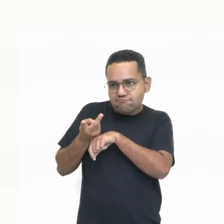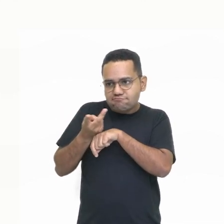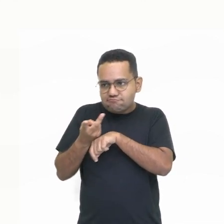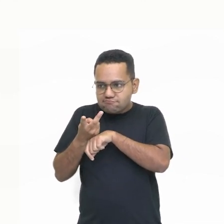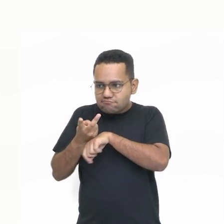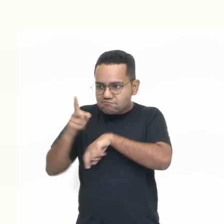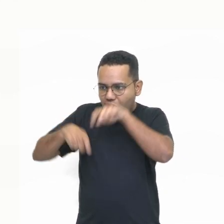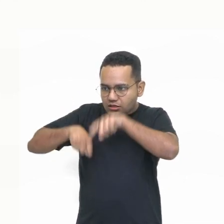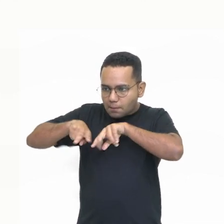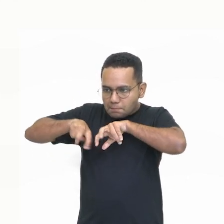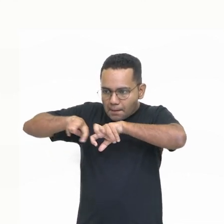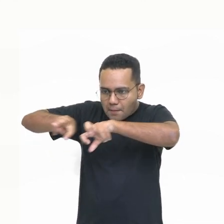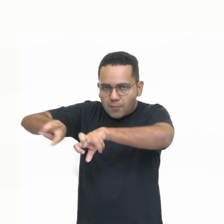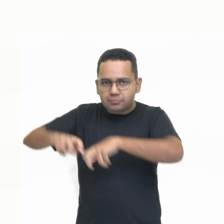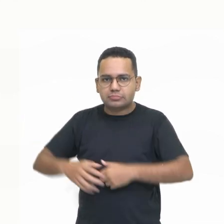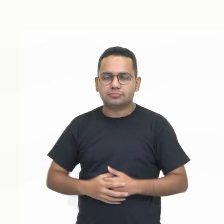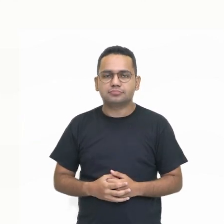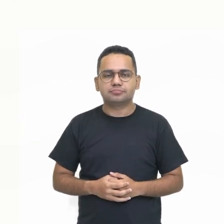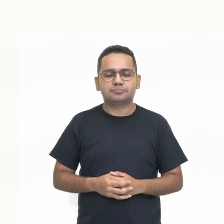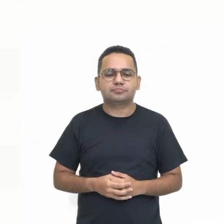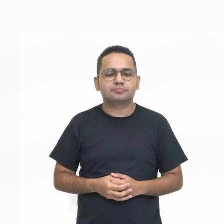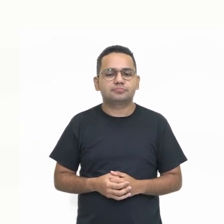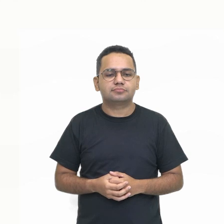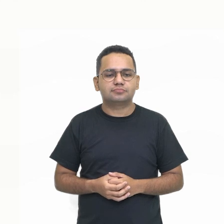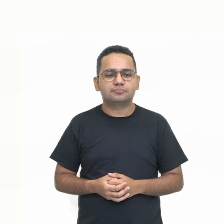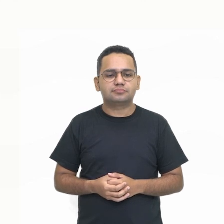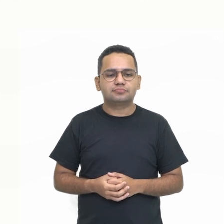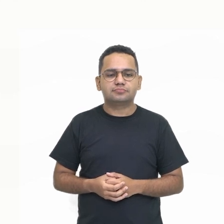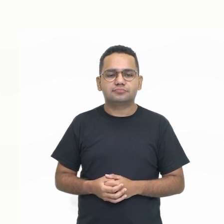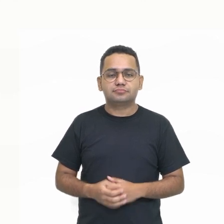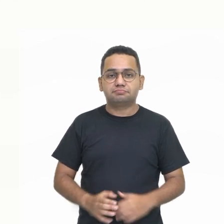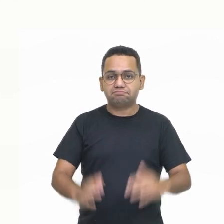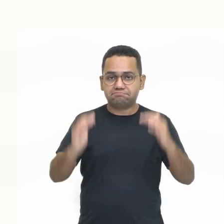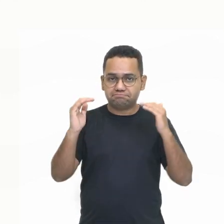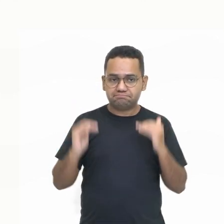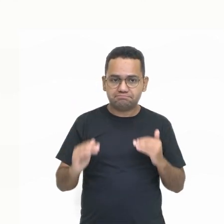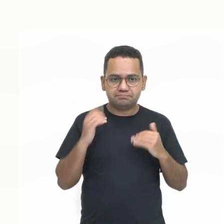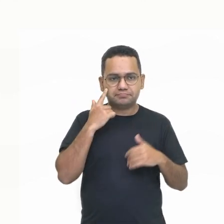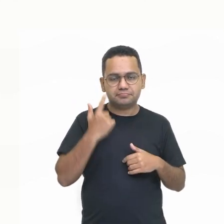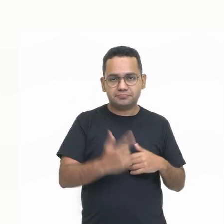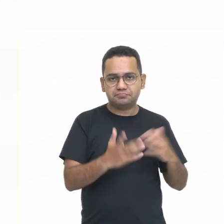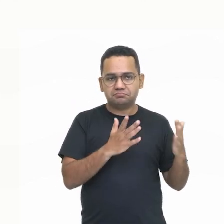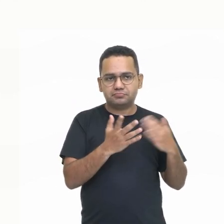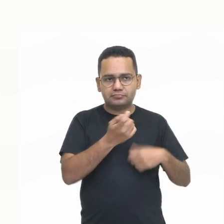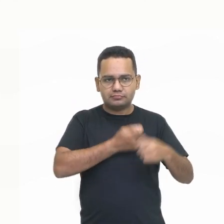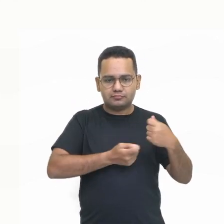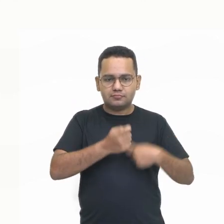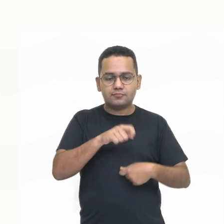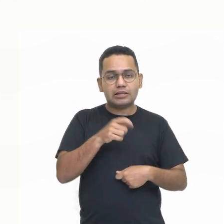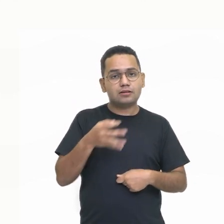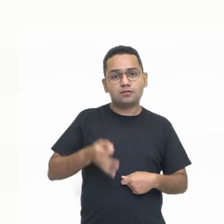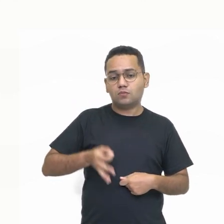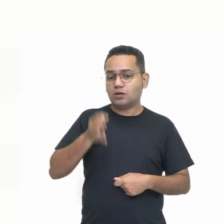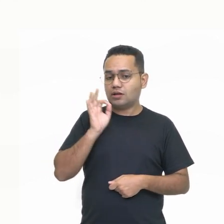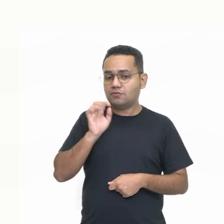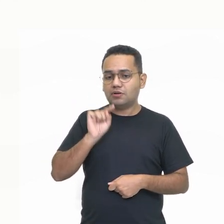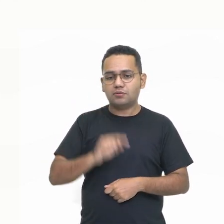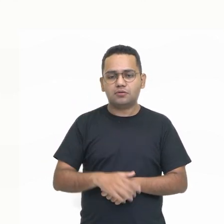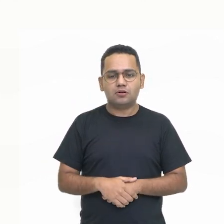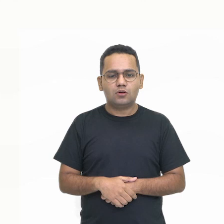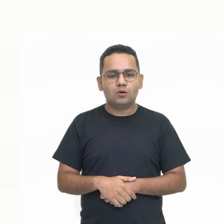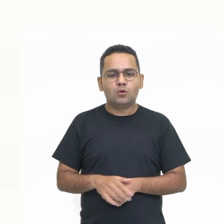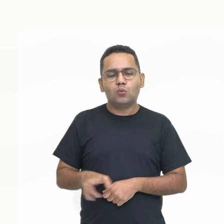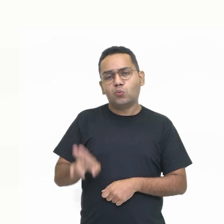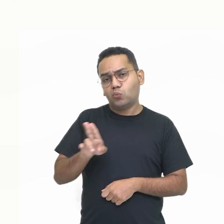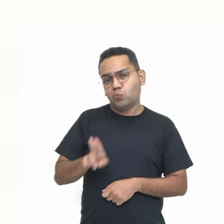esse recurso dos metais. Né? Já no ciclo do café, você vai ter basicamente mais a utilização